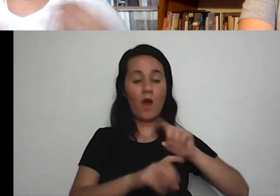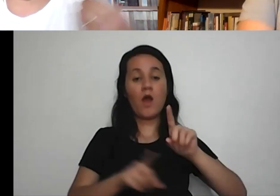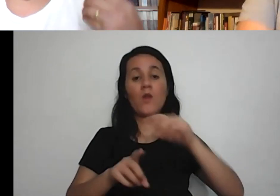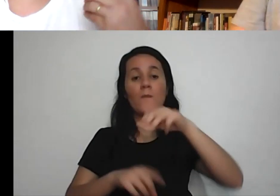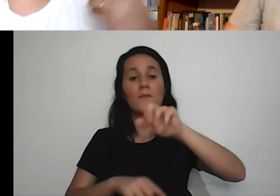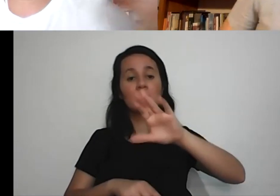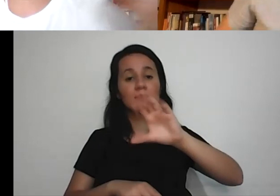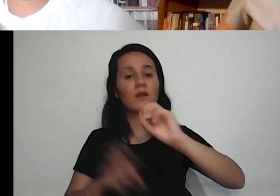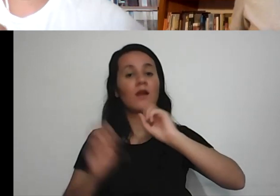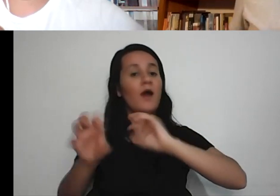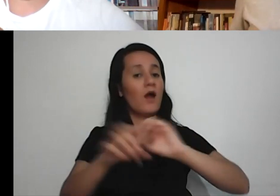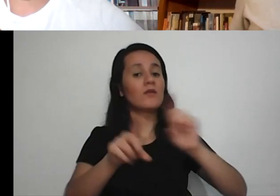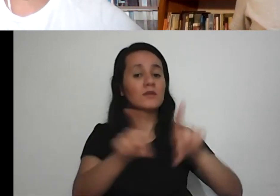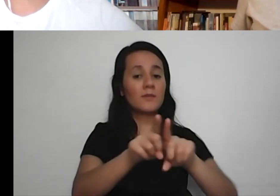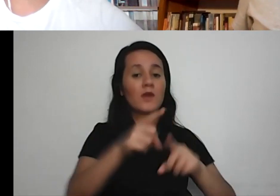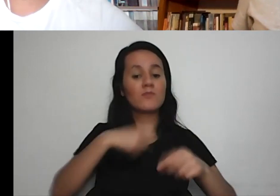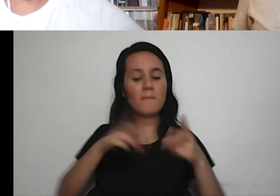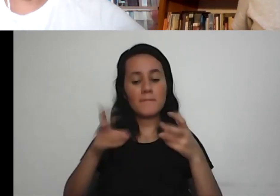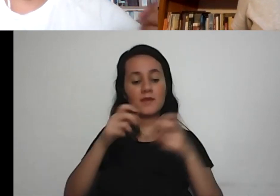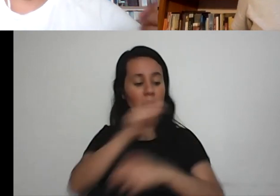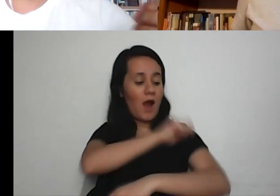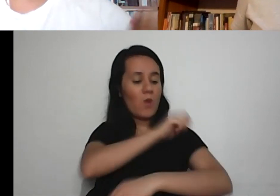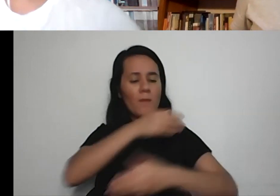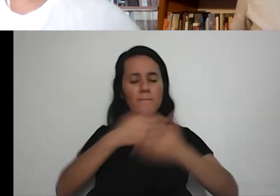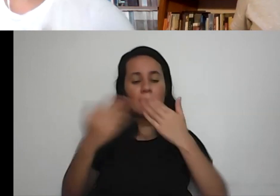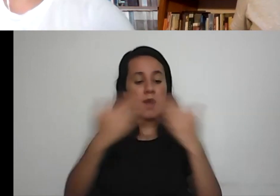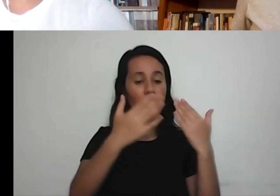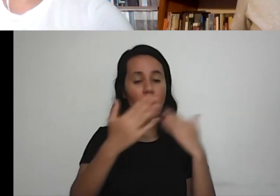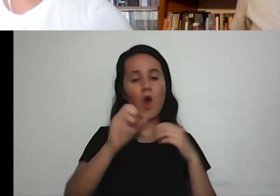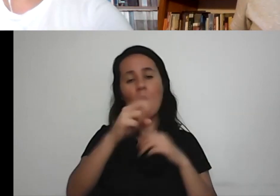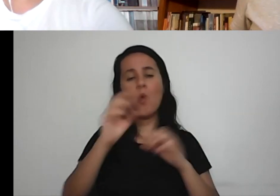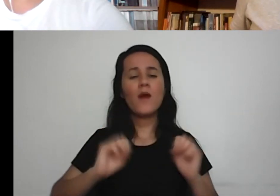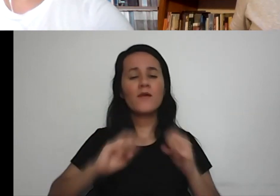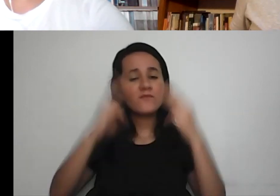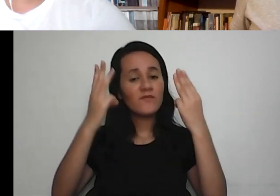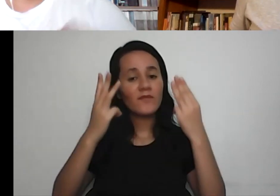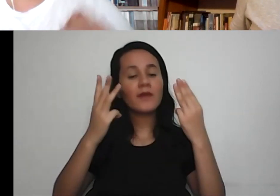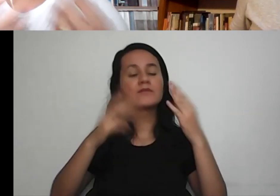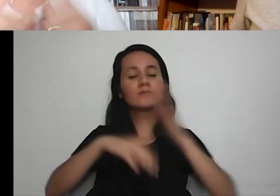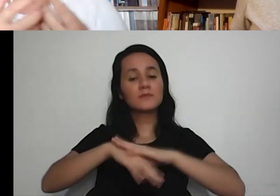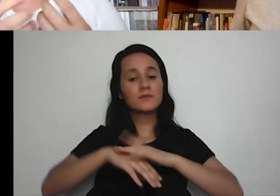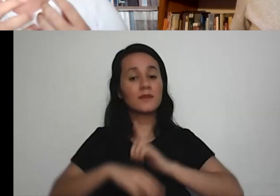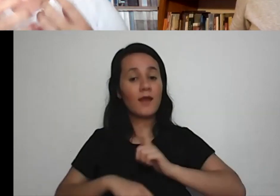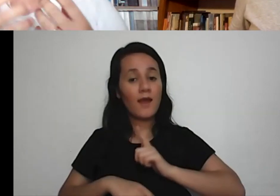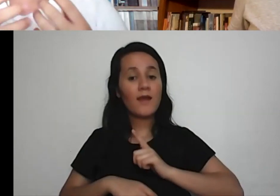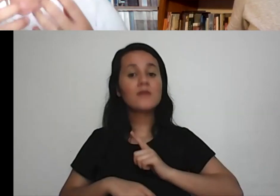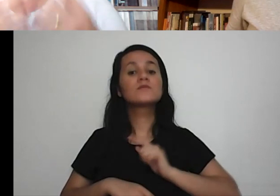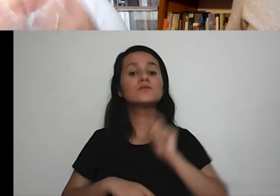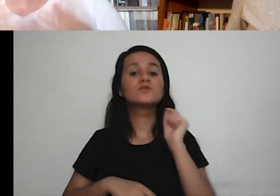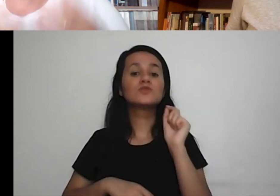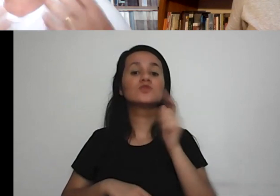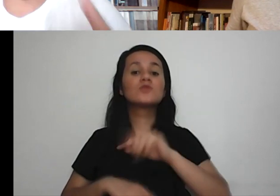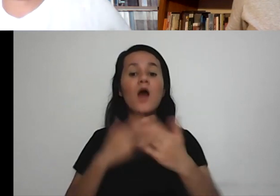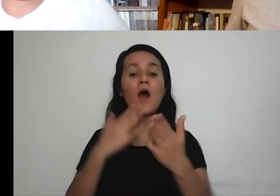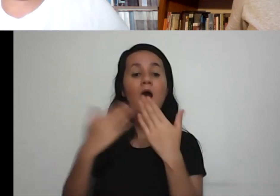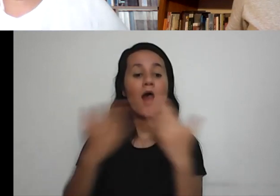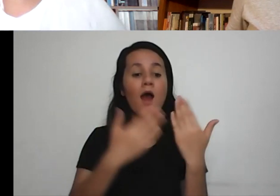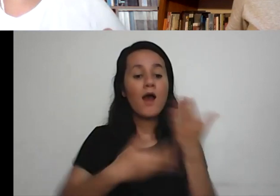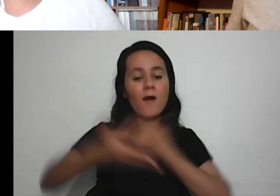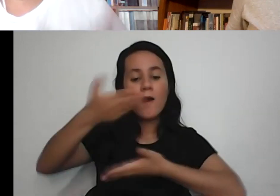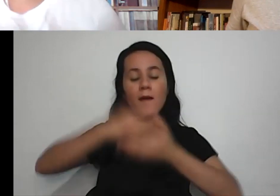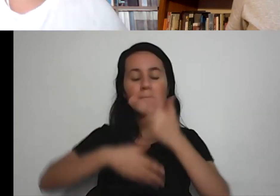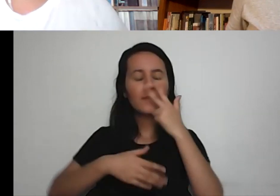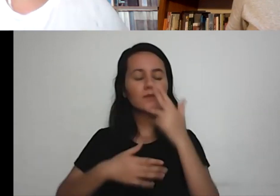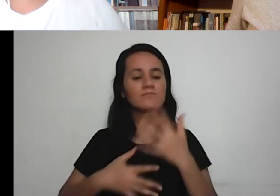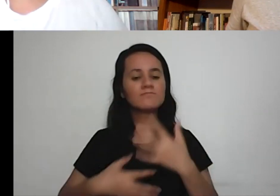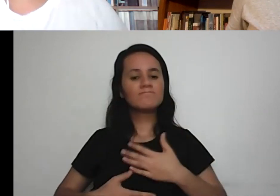percebe na relação com os alunos, né? Ou em eventos, quando a gente está fazendo, como que essa relação é sempre surpreendente.